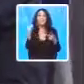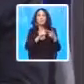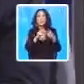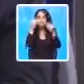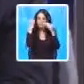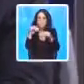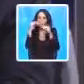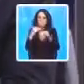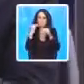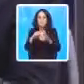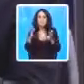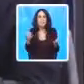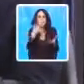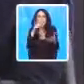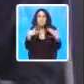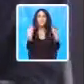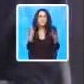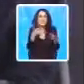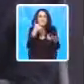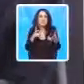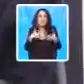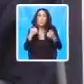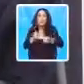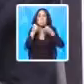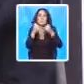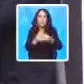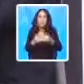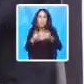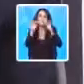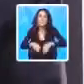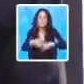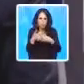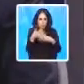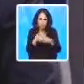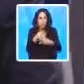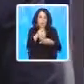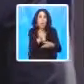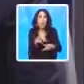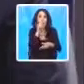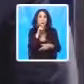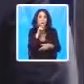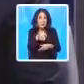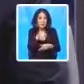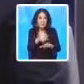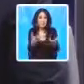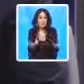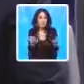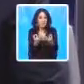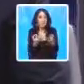de formação àqueles que por qualquer razão ficaram pelo caminho e não completaram os seus estudos. E essa oportunidade deve